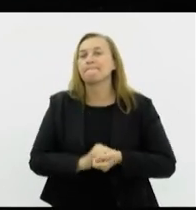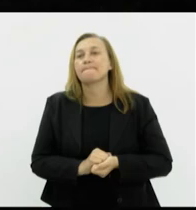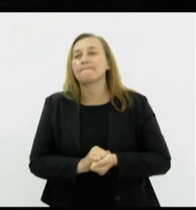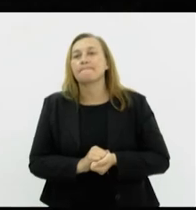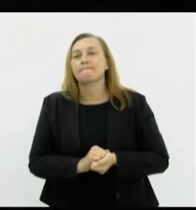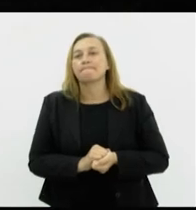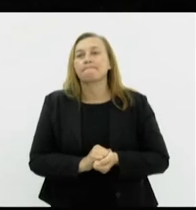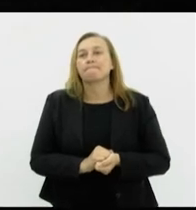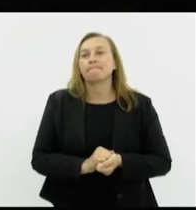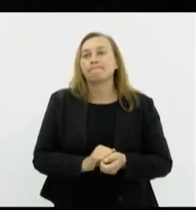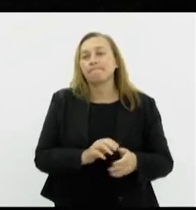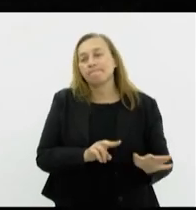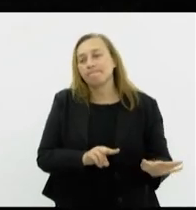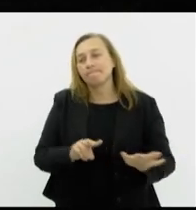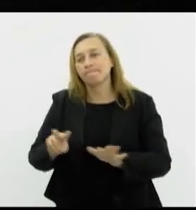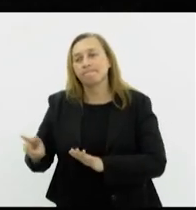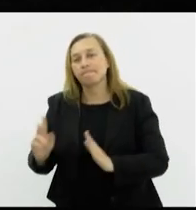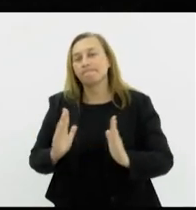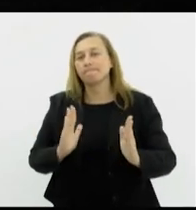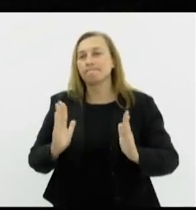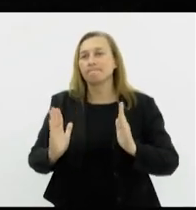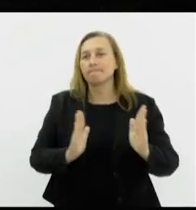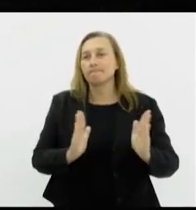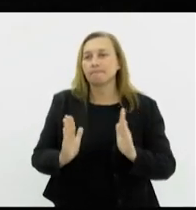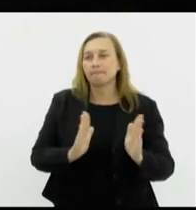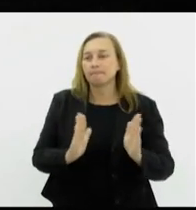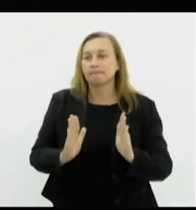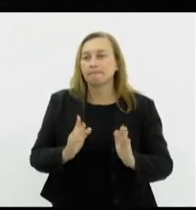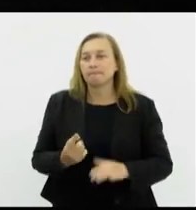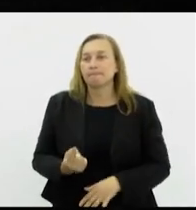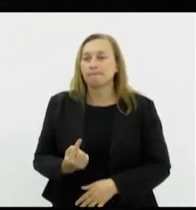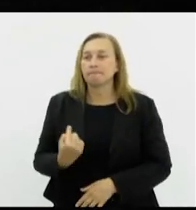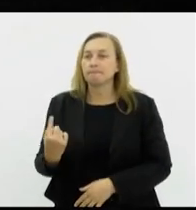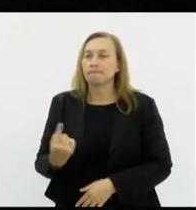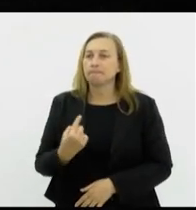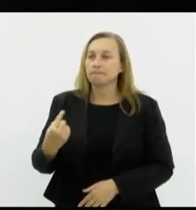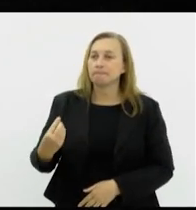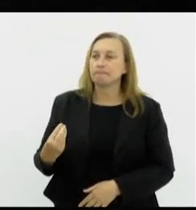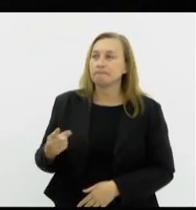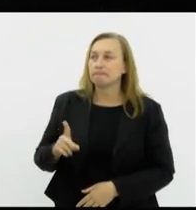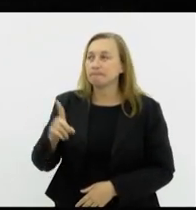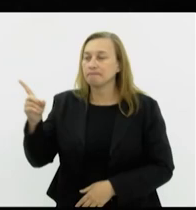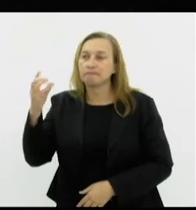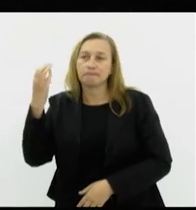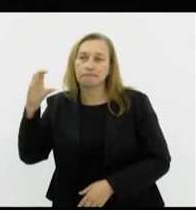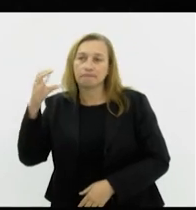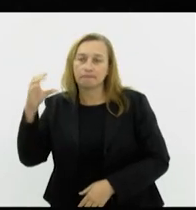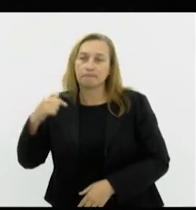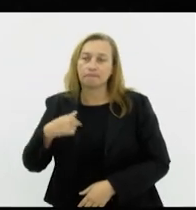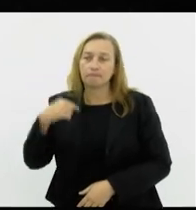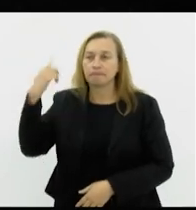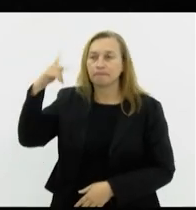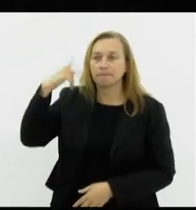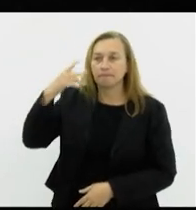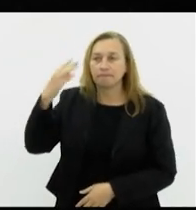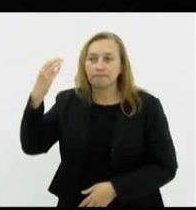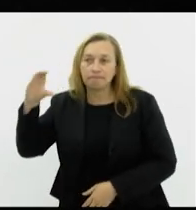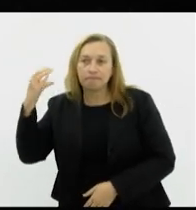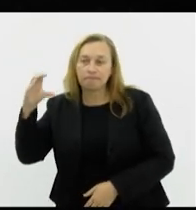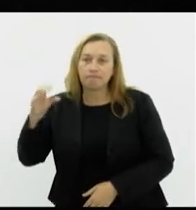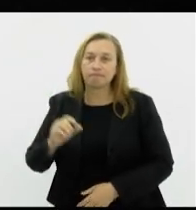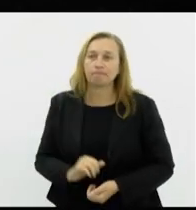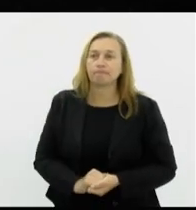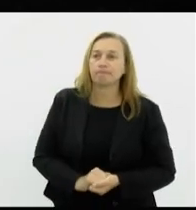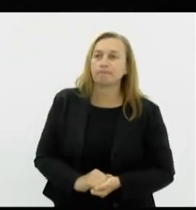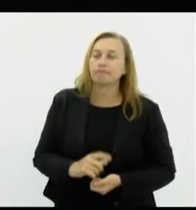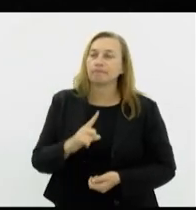durante essa semana, nós somos lá de Niterói, eu fui vereadora na cidade de Niterói, e Niterói